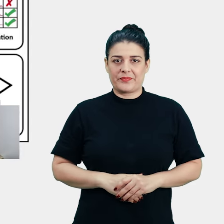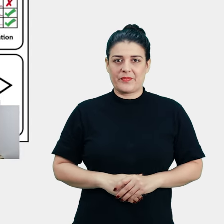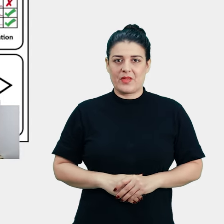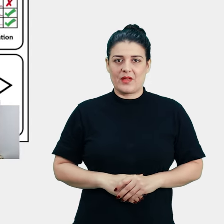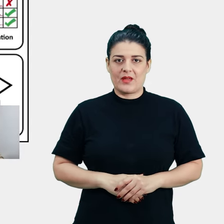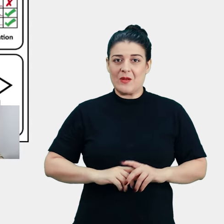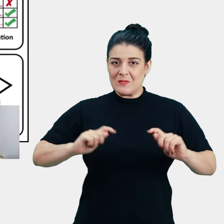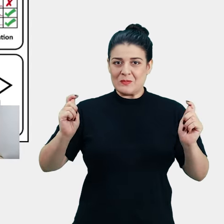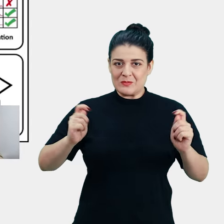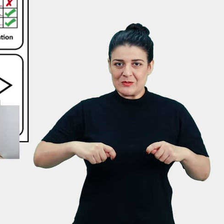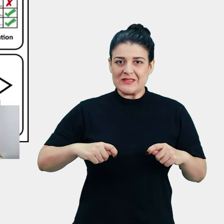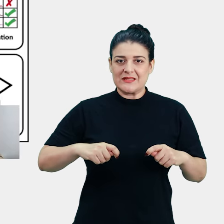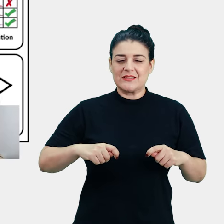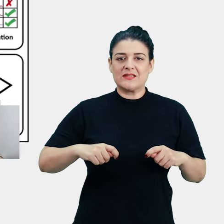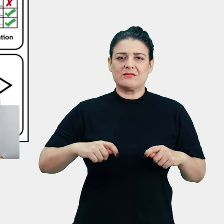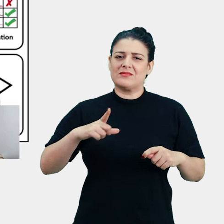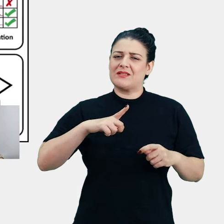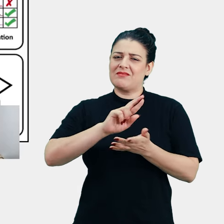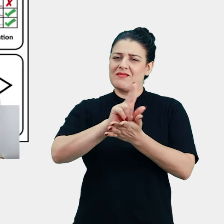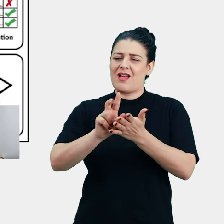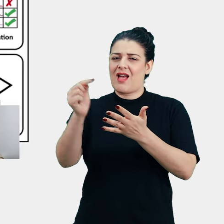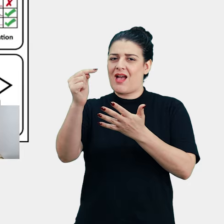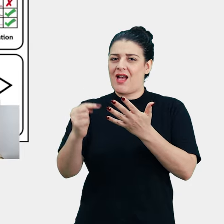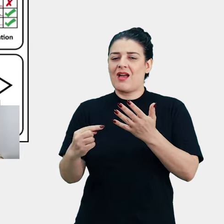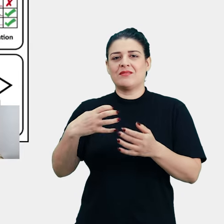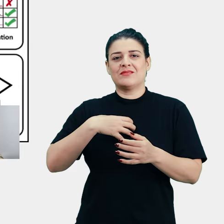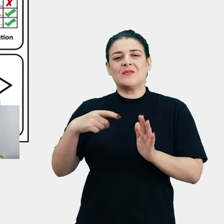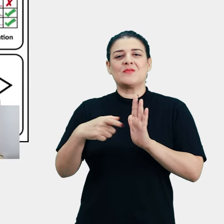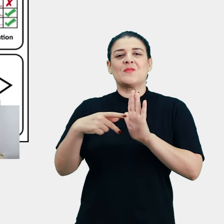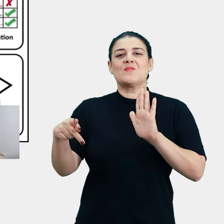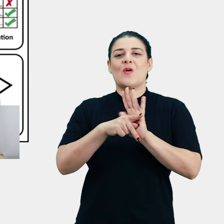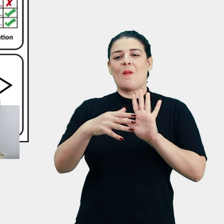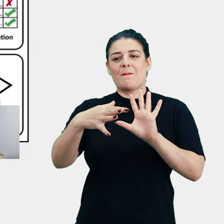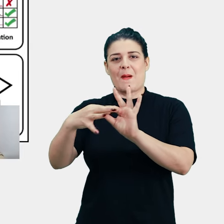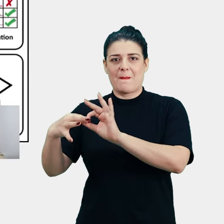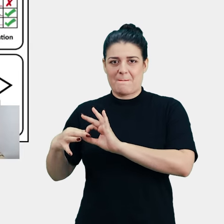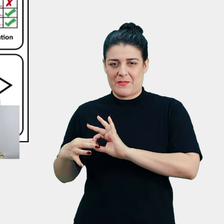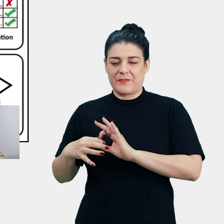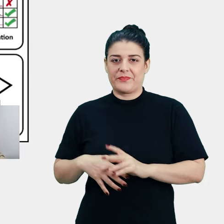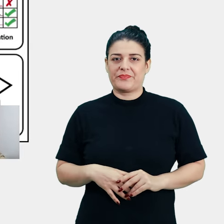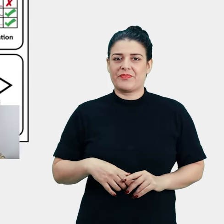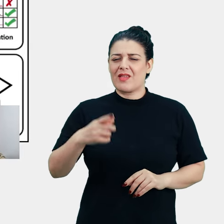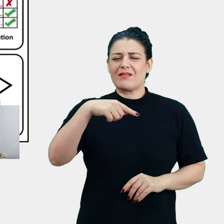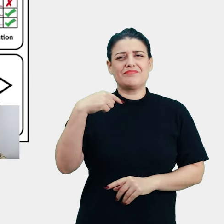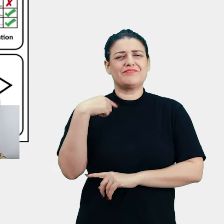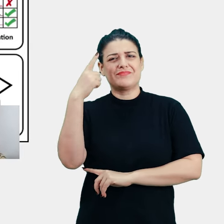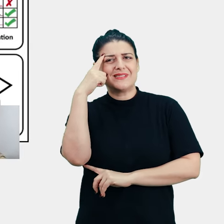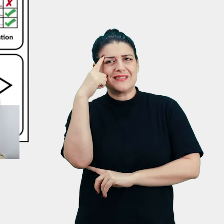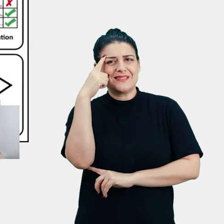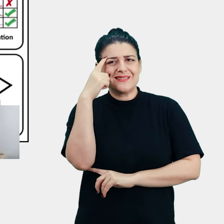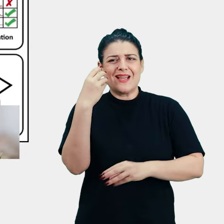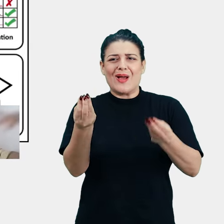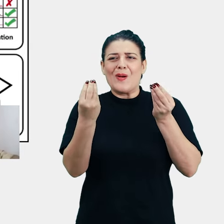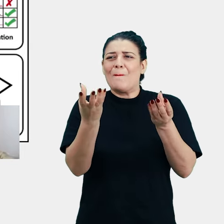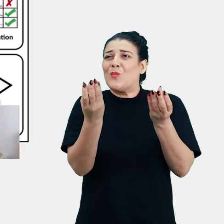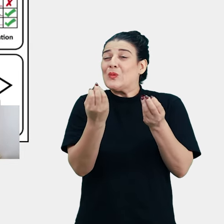consegue exportar em diferentes formatos para trabalhar com softwares específicos. Vocês devem estar se perguntando, mas que tanto de